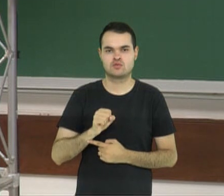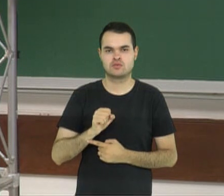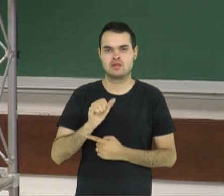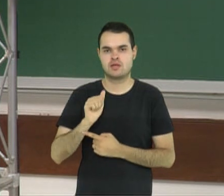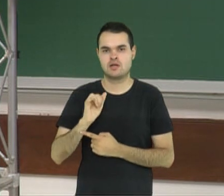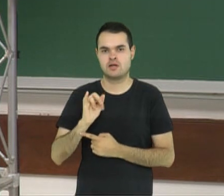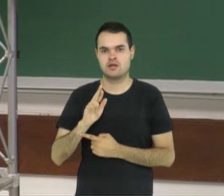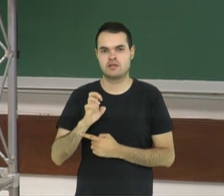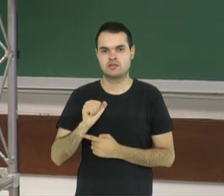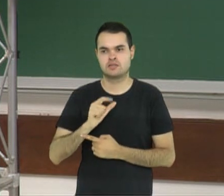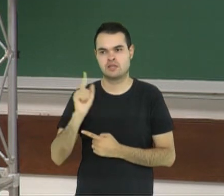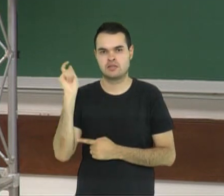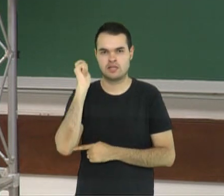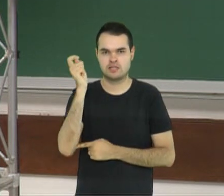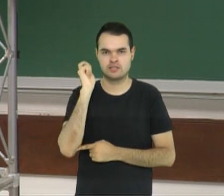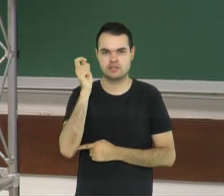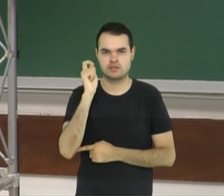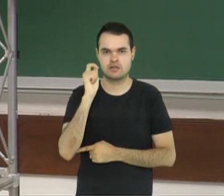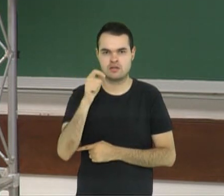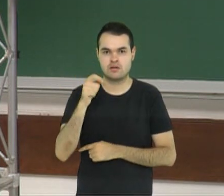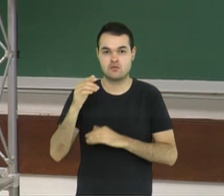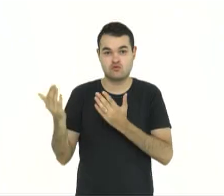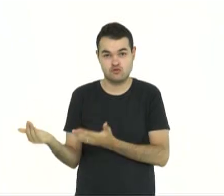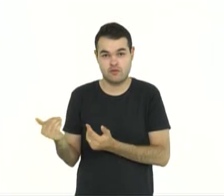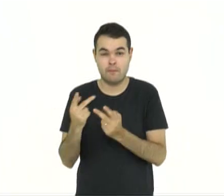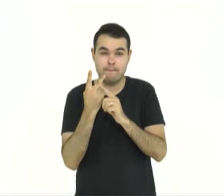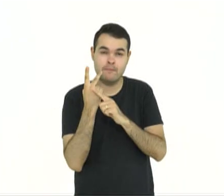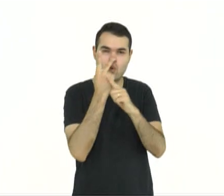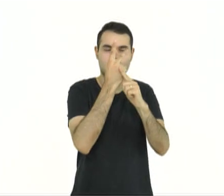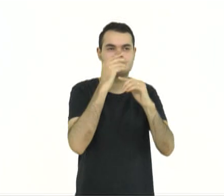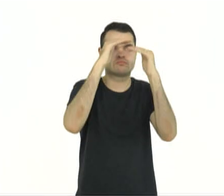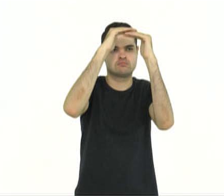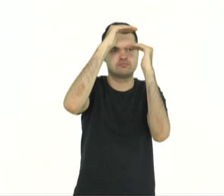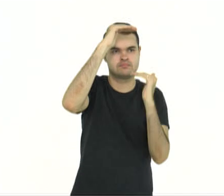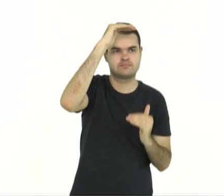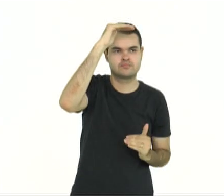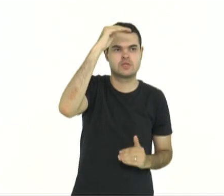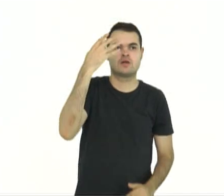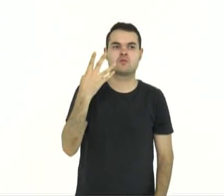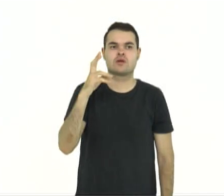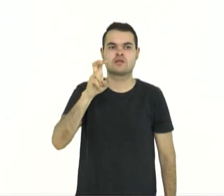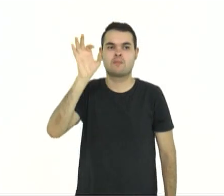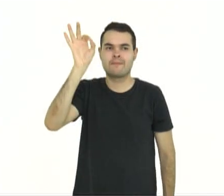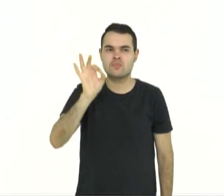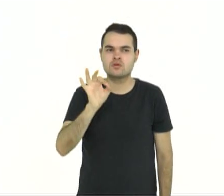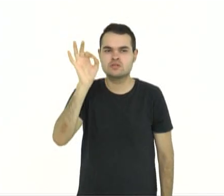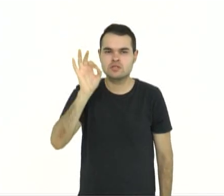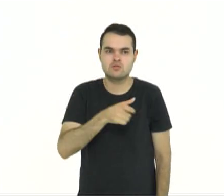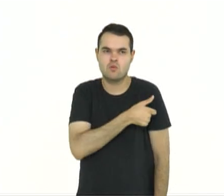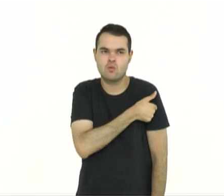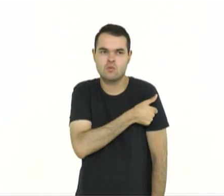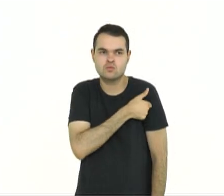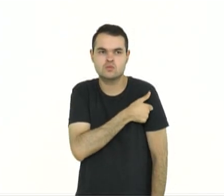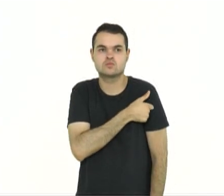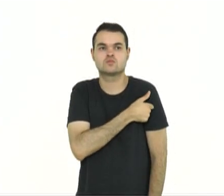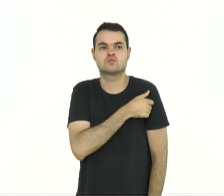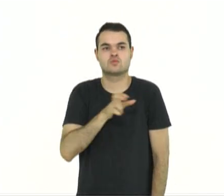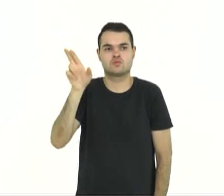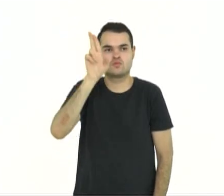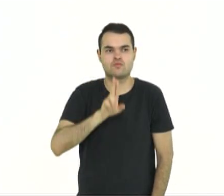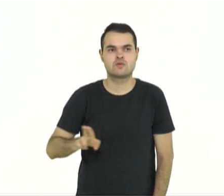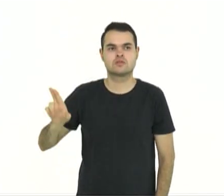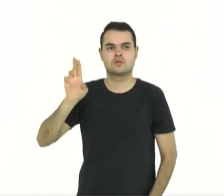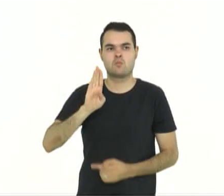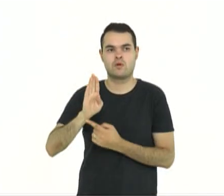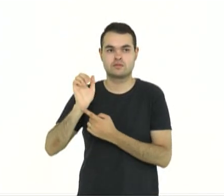jovens mais procuram na universidade. Olha ali o gráfico, então. El 45% de los alumnos de la